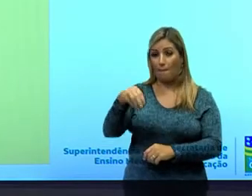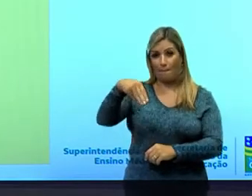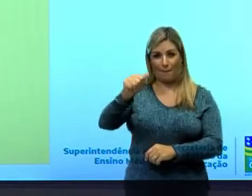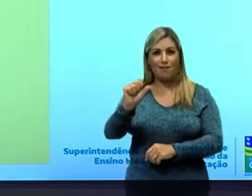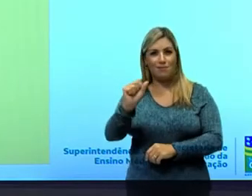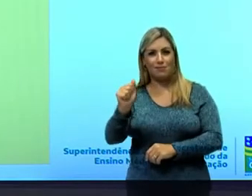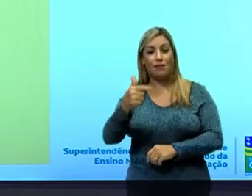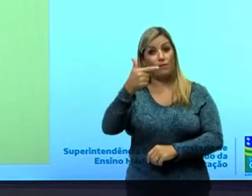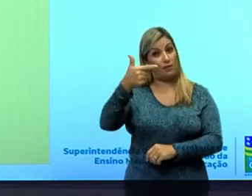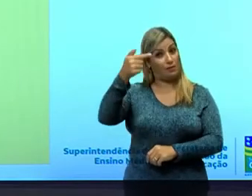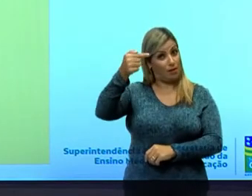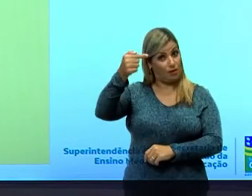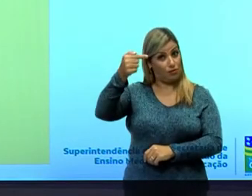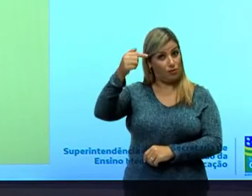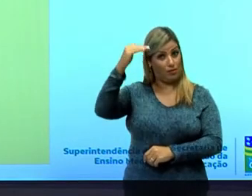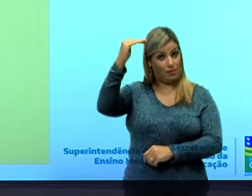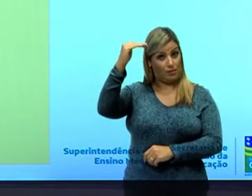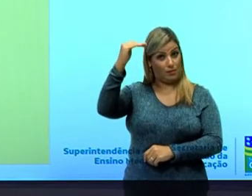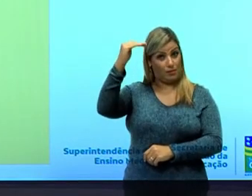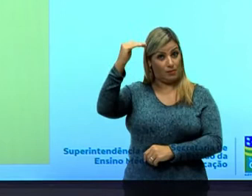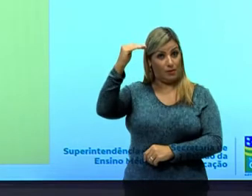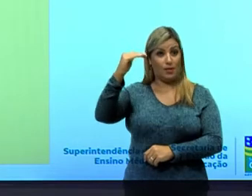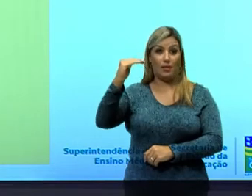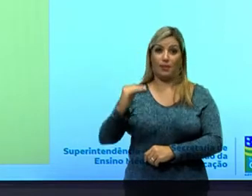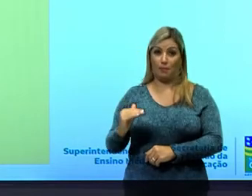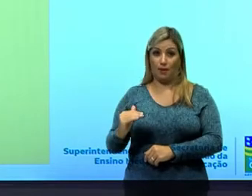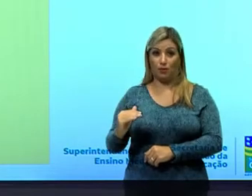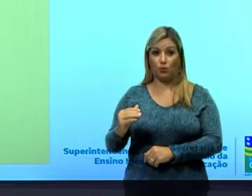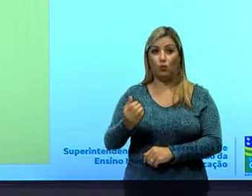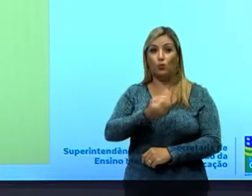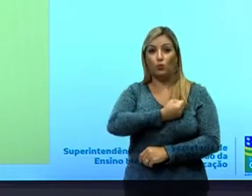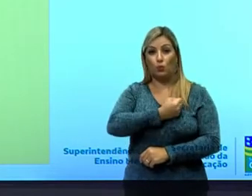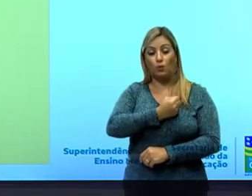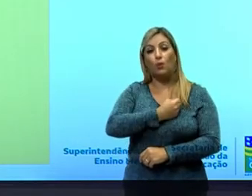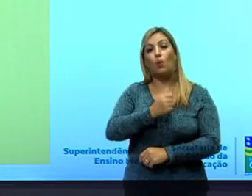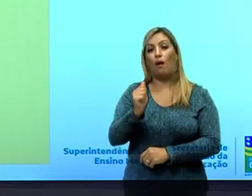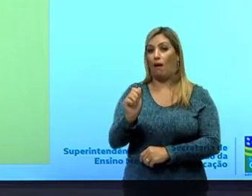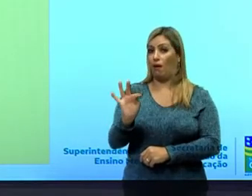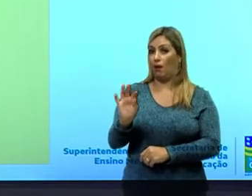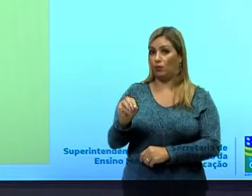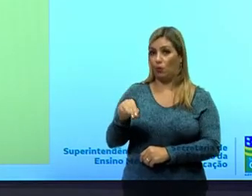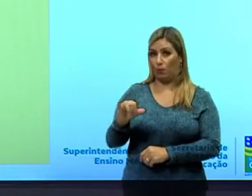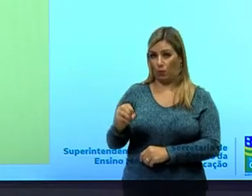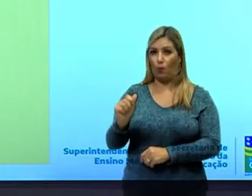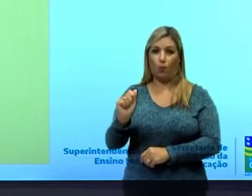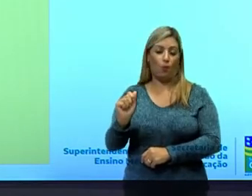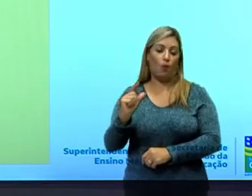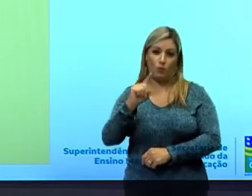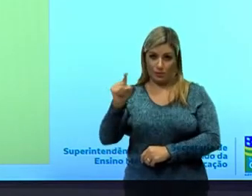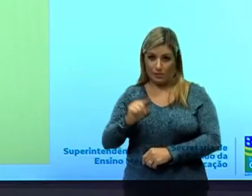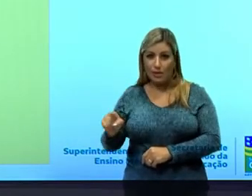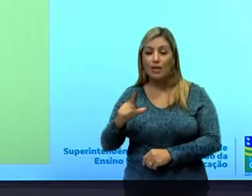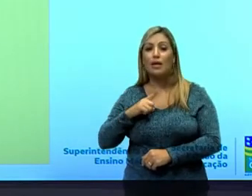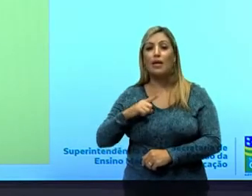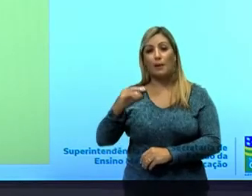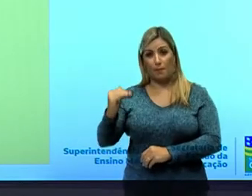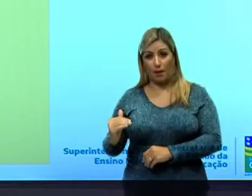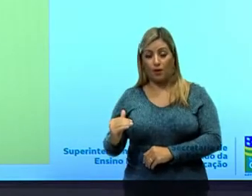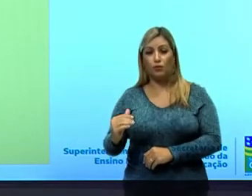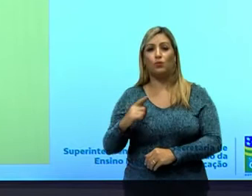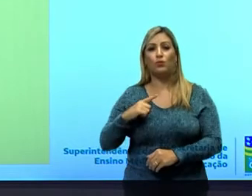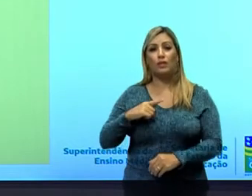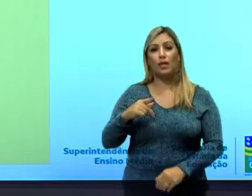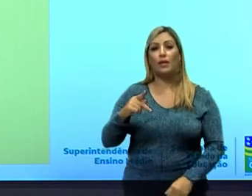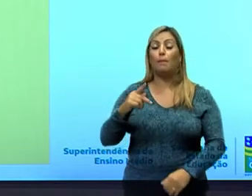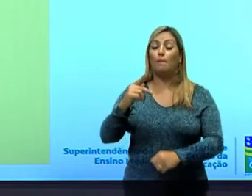que fica em cima e número atômico o número de prótons que fica na parte de baixo e as partículas fundamentais que são